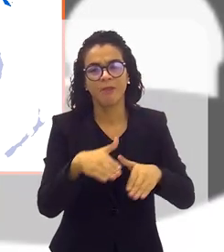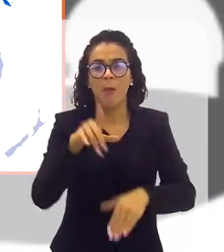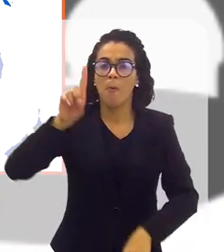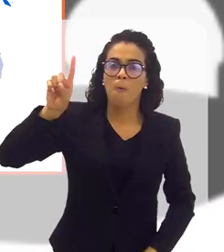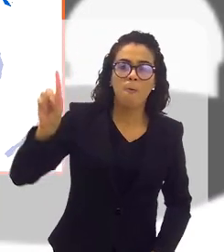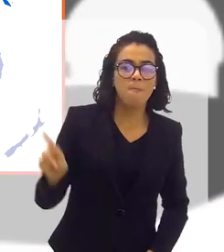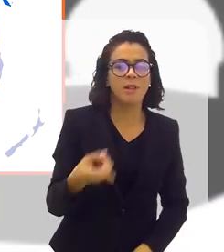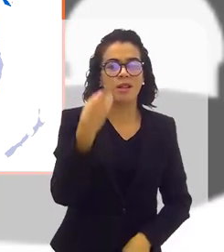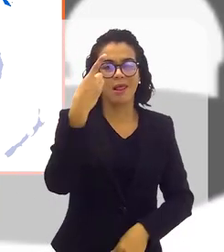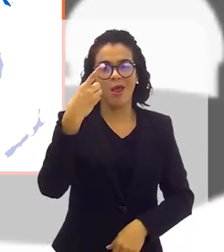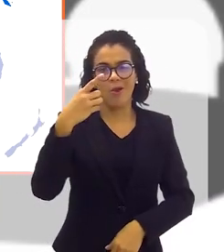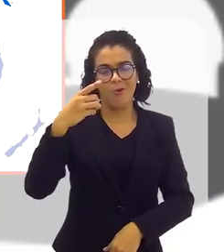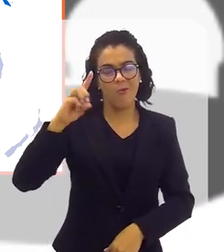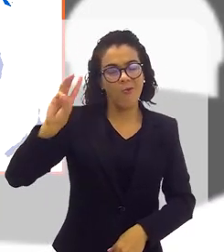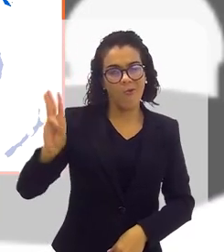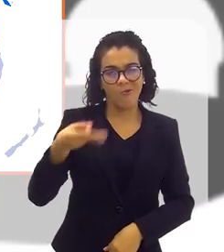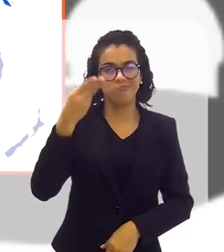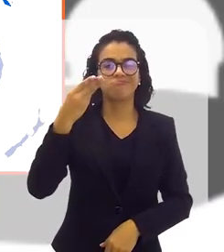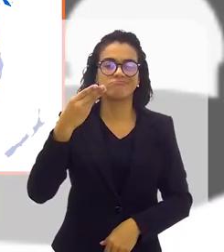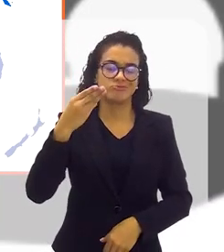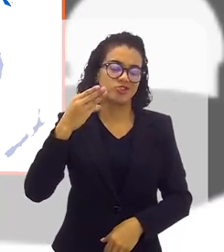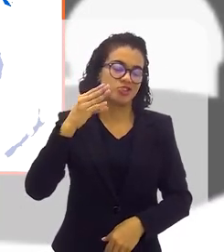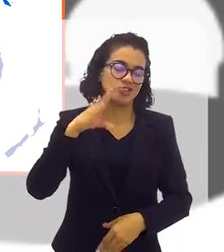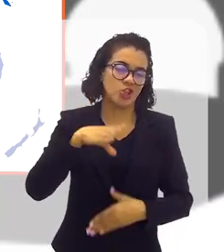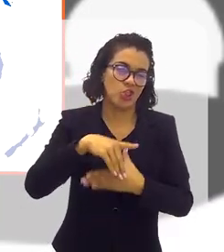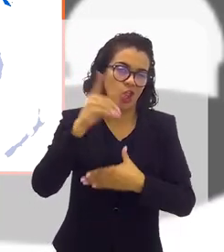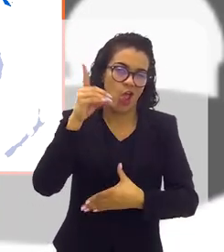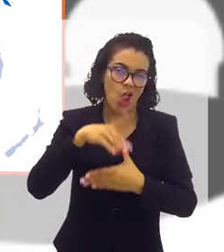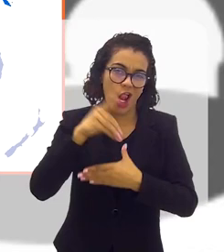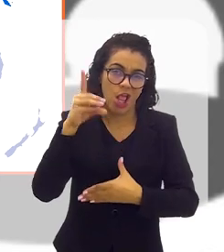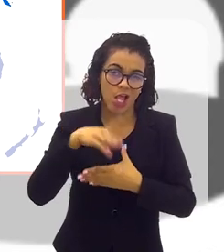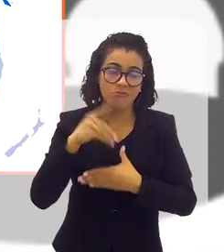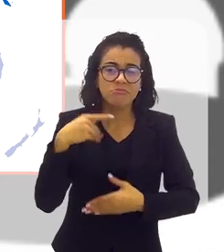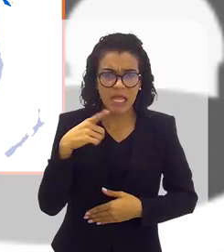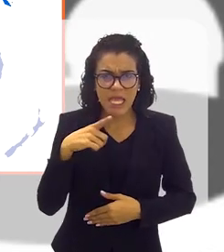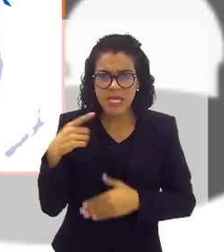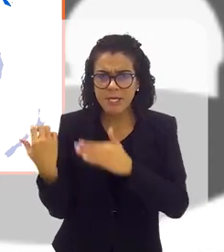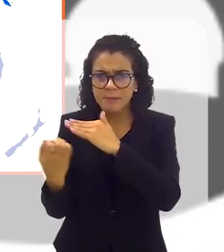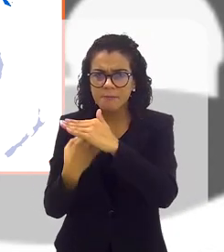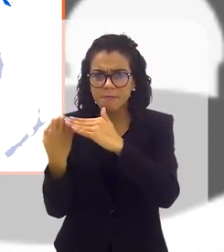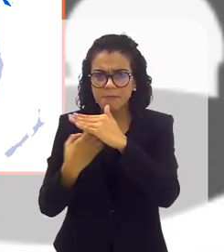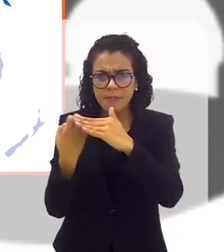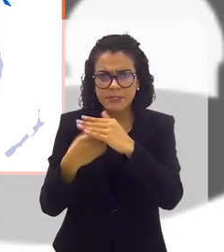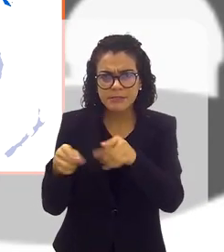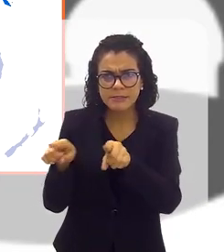valeu assim 1 milhão de dólares. Conta para gente quais são as outras empresas que também